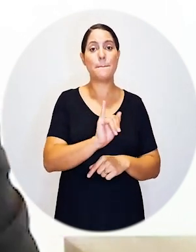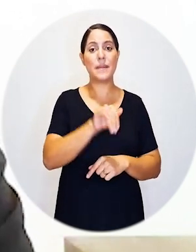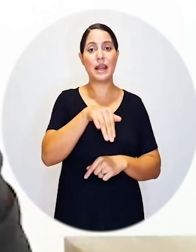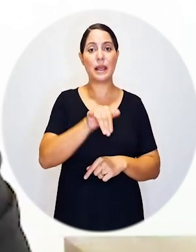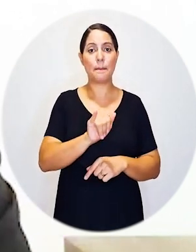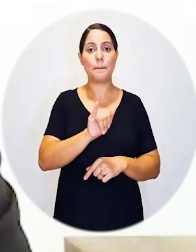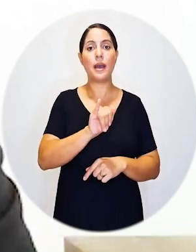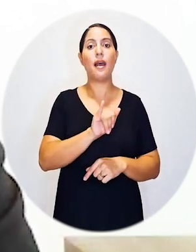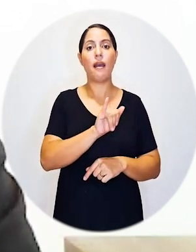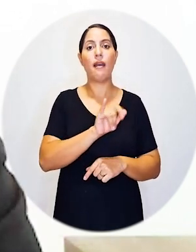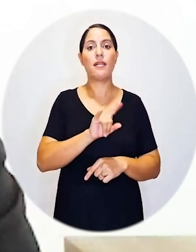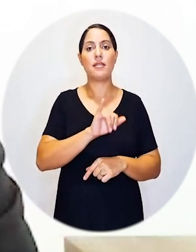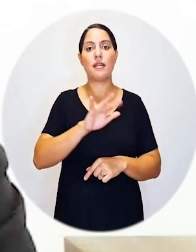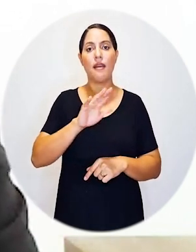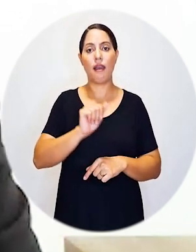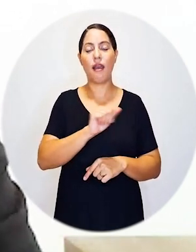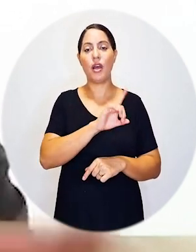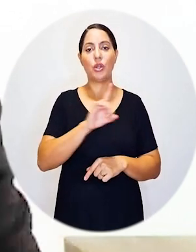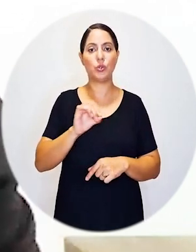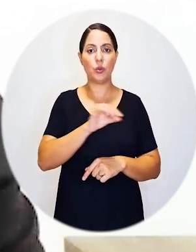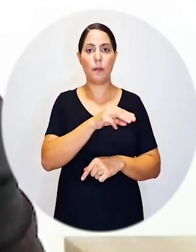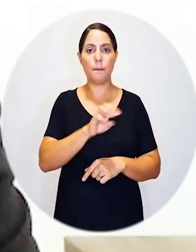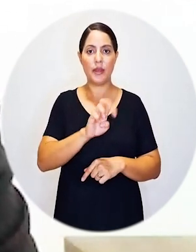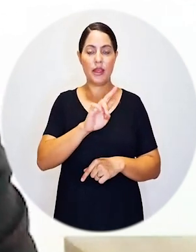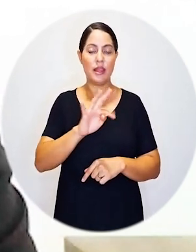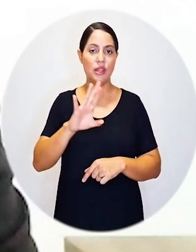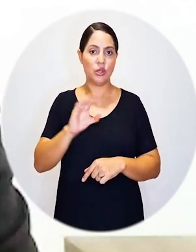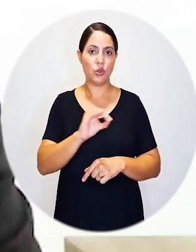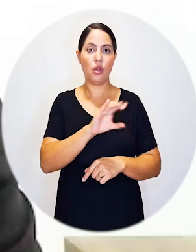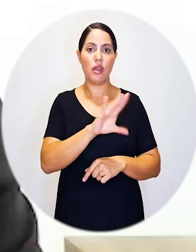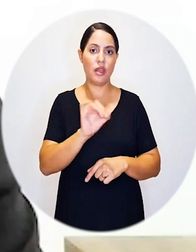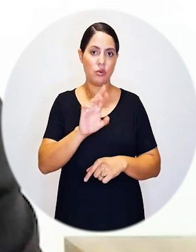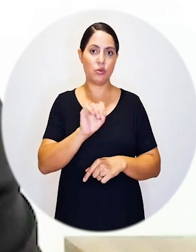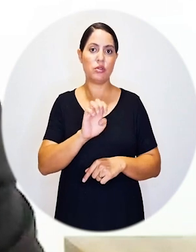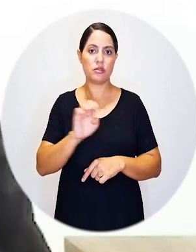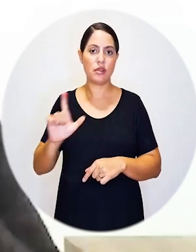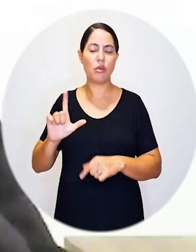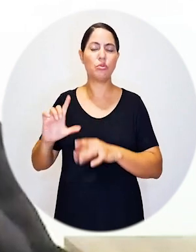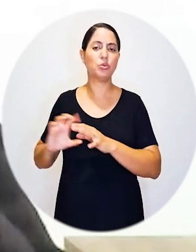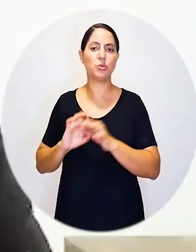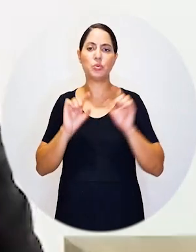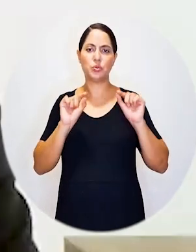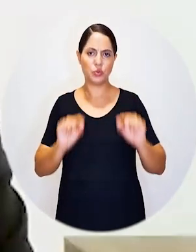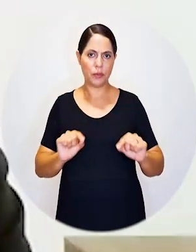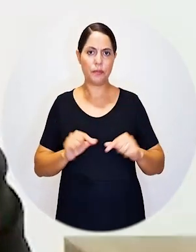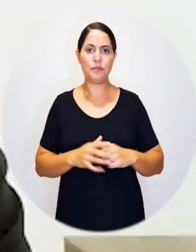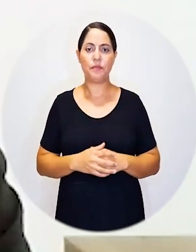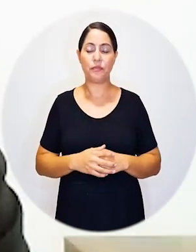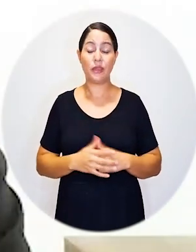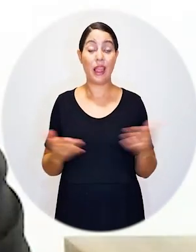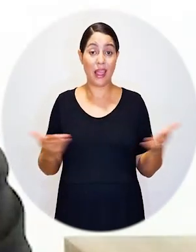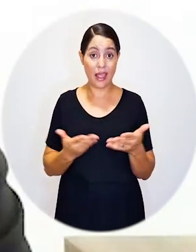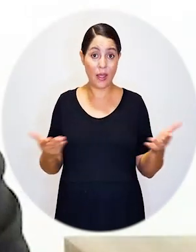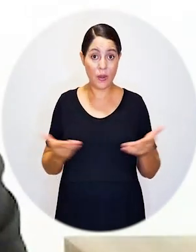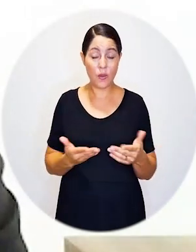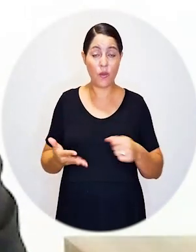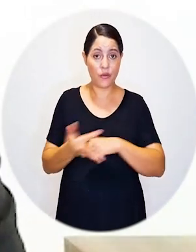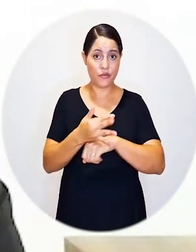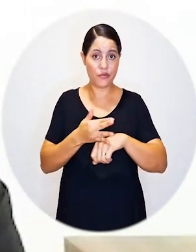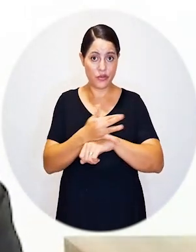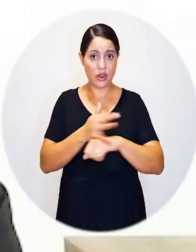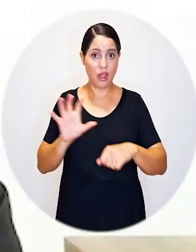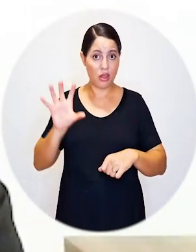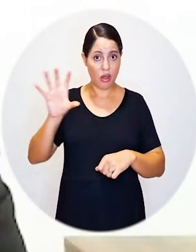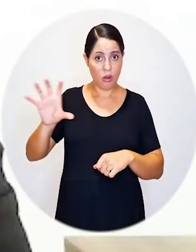do mérito recursal, para que agora haja a possibilidade de que a comprovação